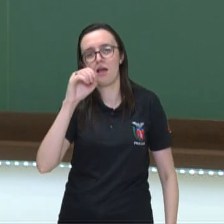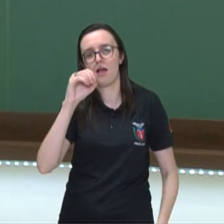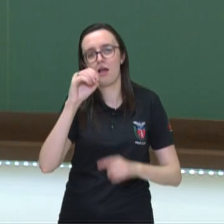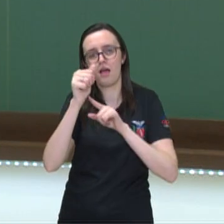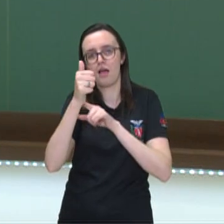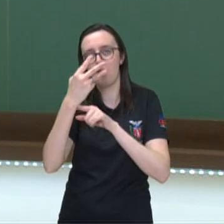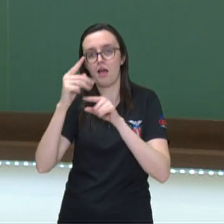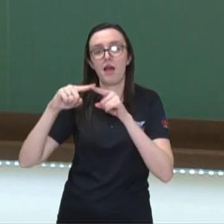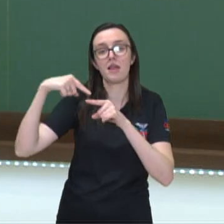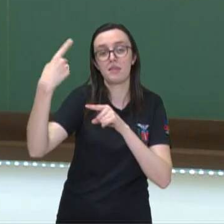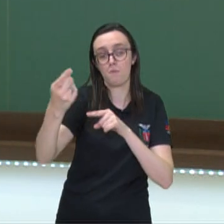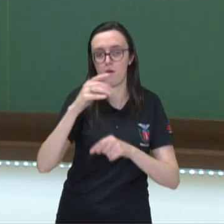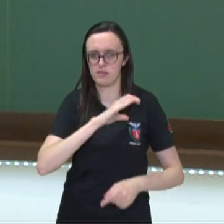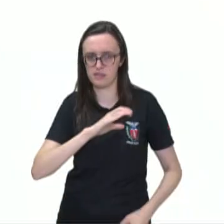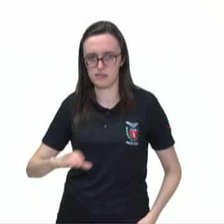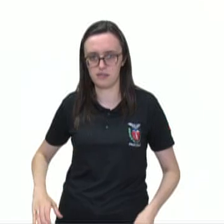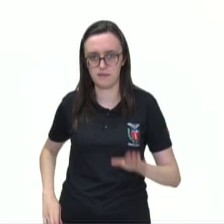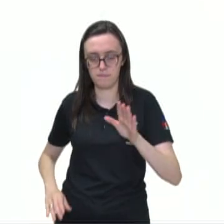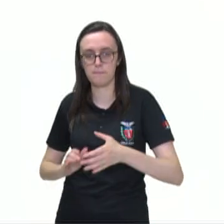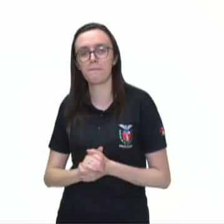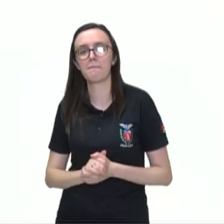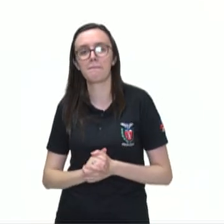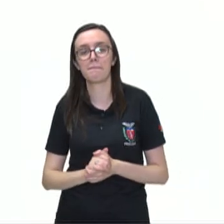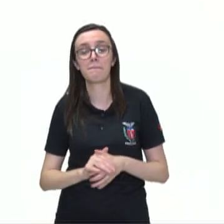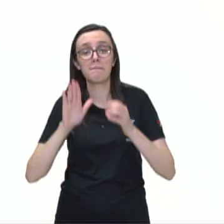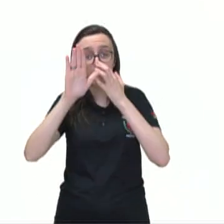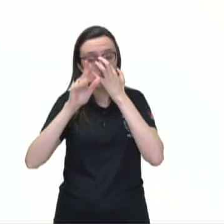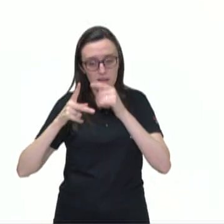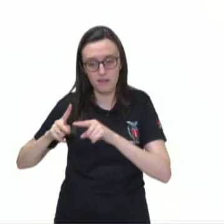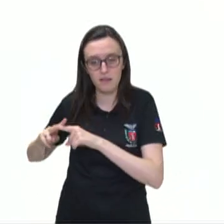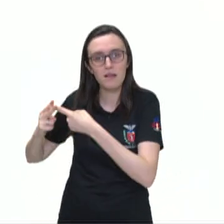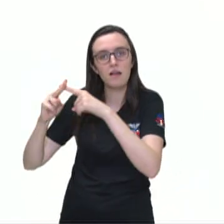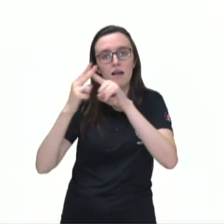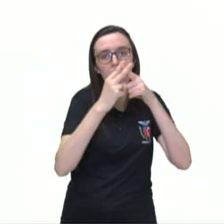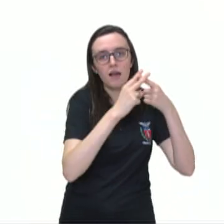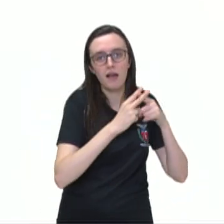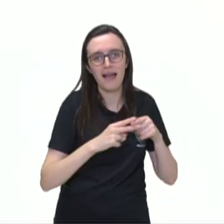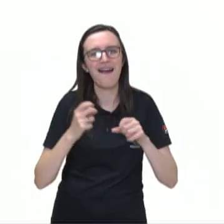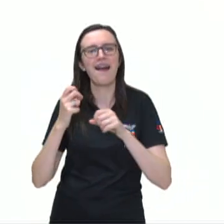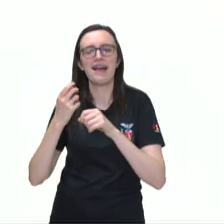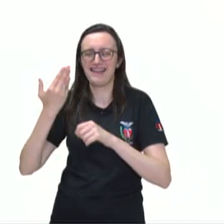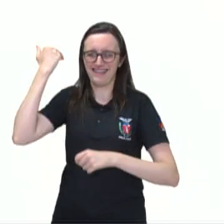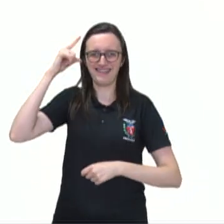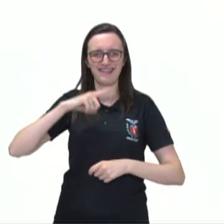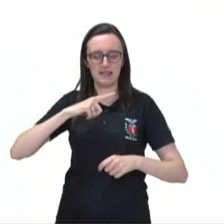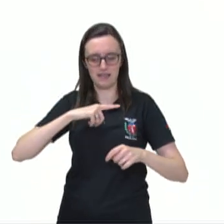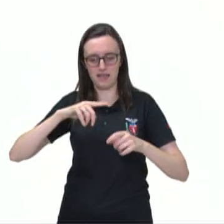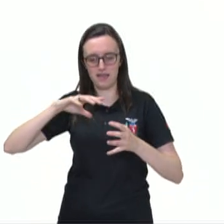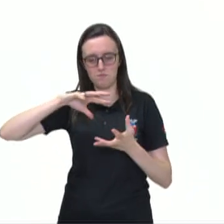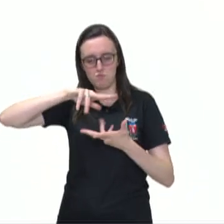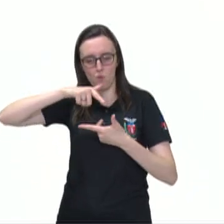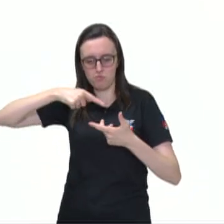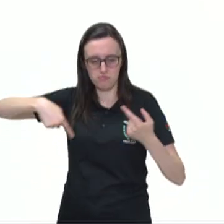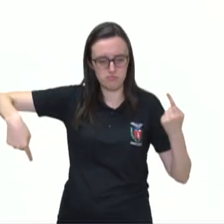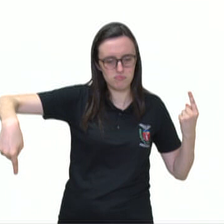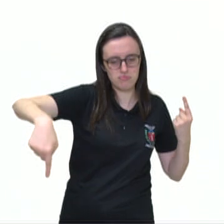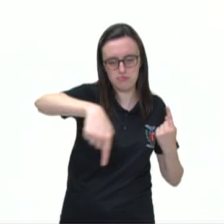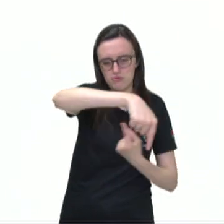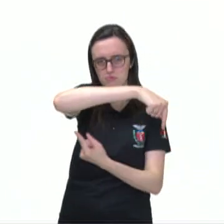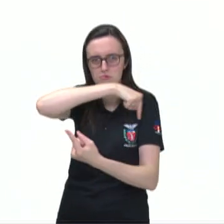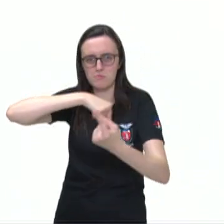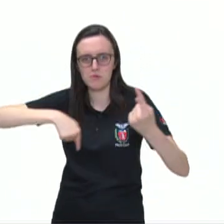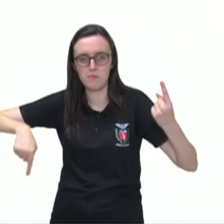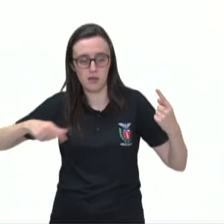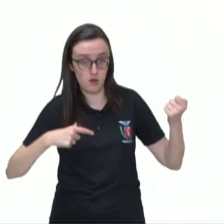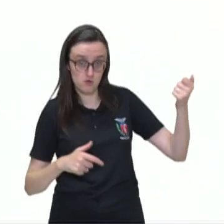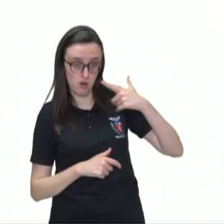de Cristo. Surgiu para ajustar o ano civil solar, ou seja, os movimentos da Terra em torno do Sol, então é